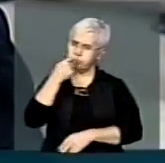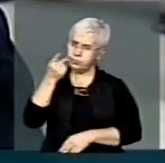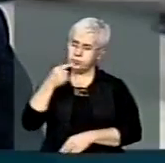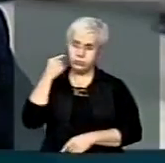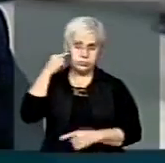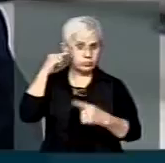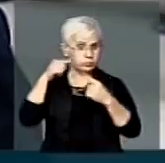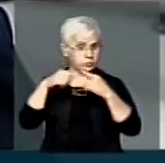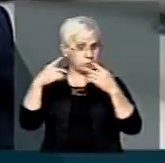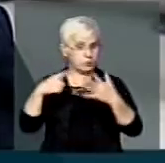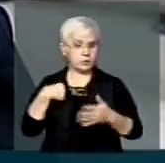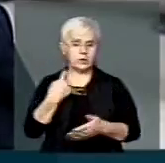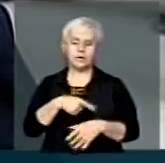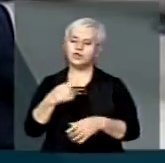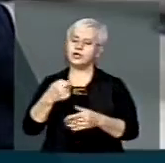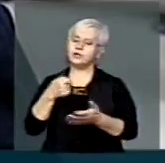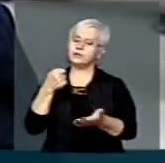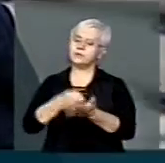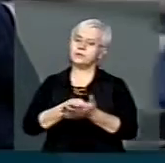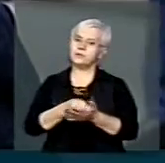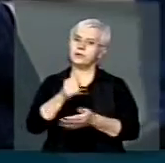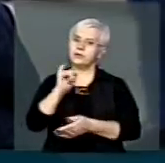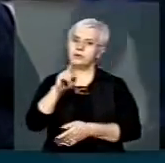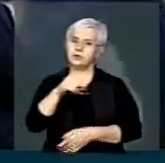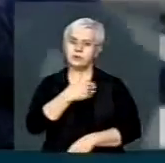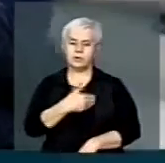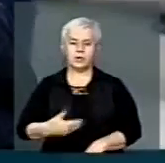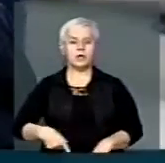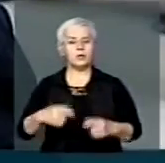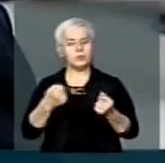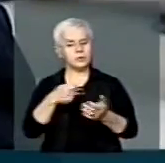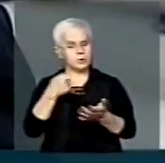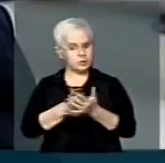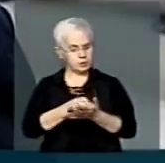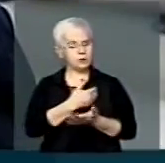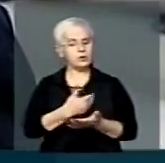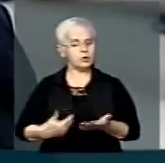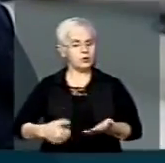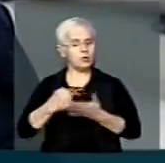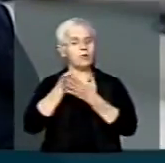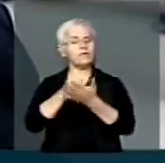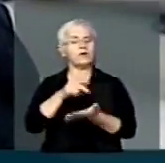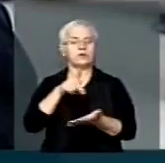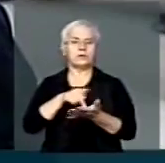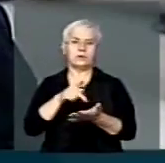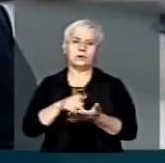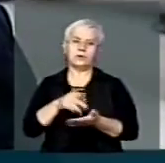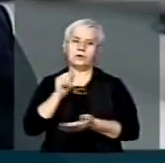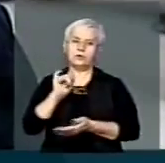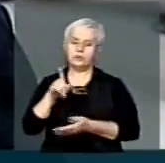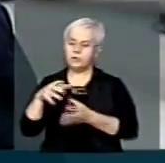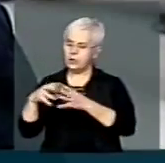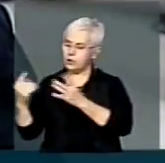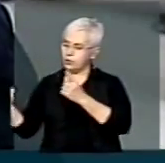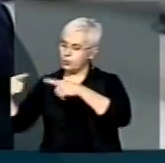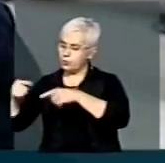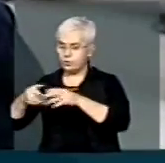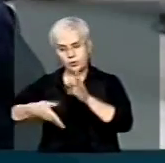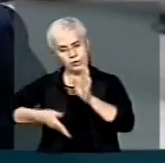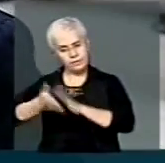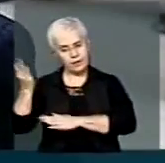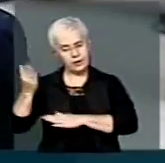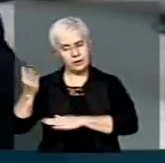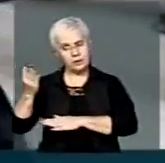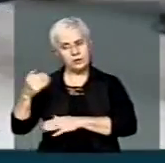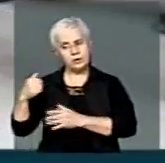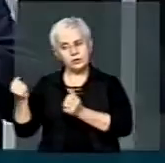e a gente tem que cobrar. Ou seja, se é governo, tem que ser governo para valer. Se quer ser oposição, que vá para a oposição e saia do